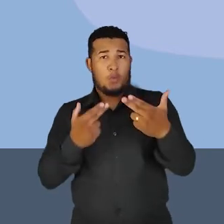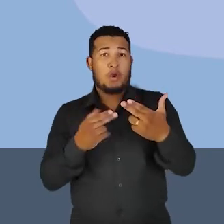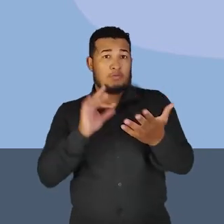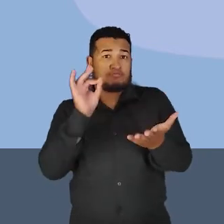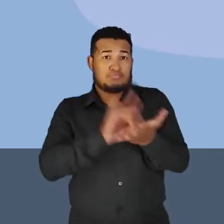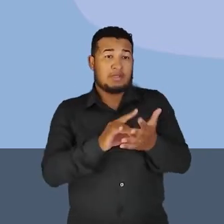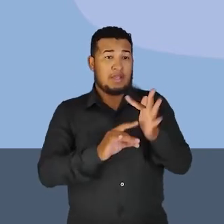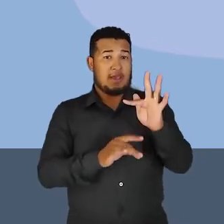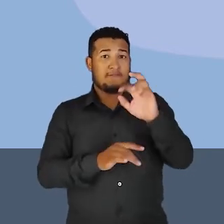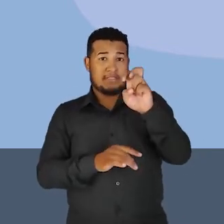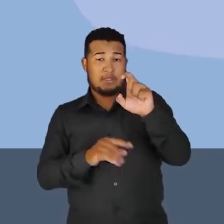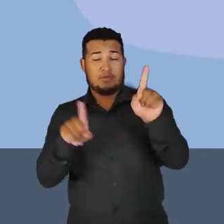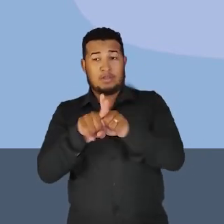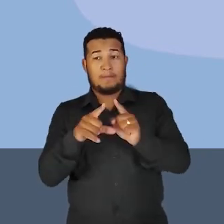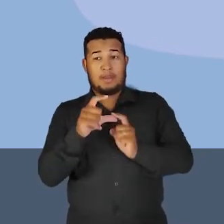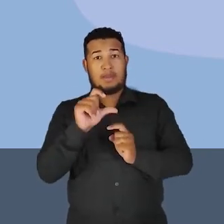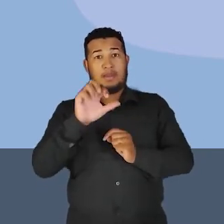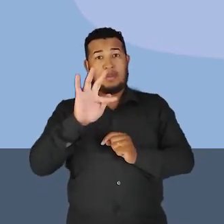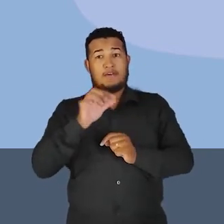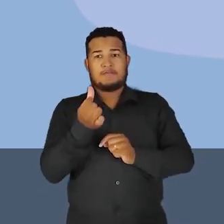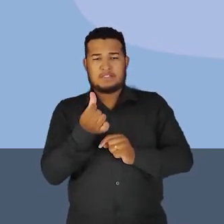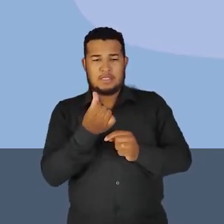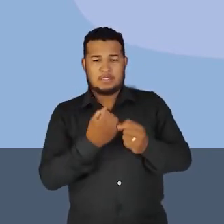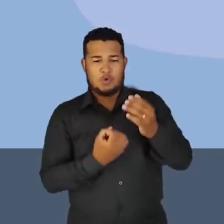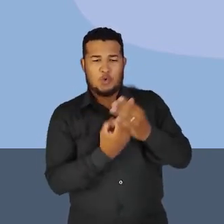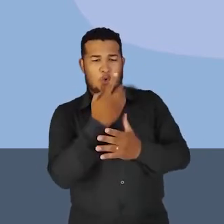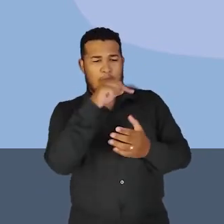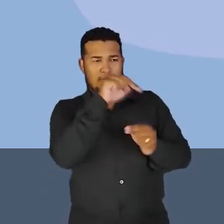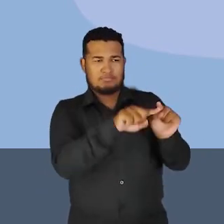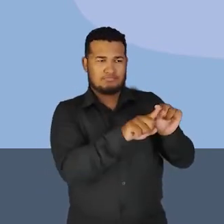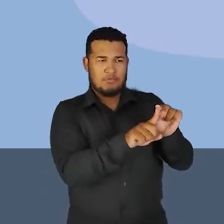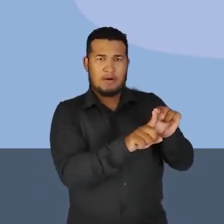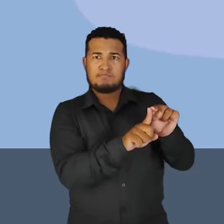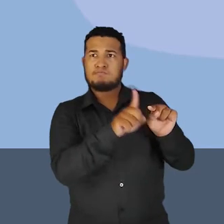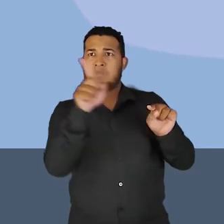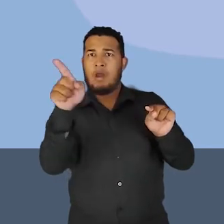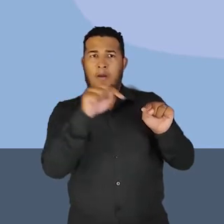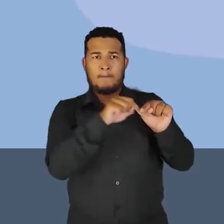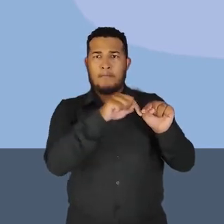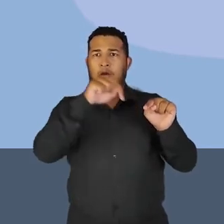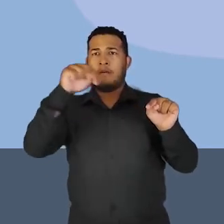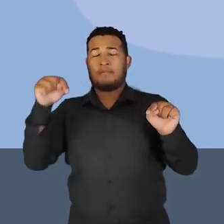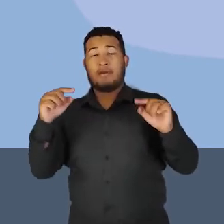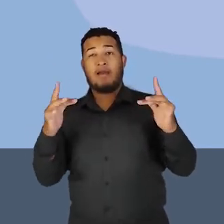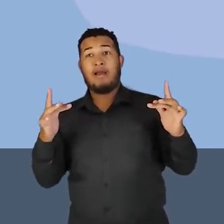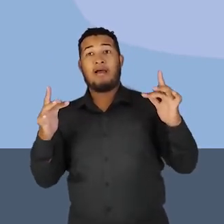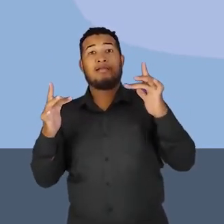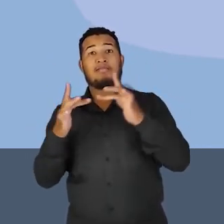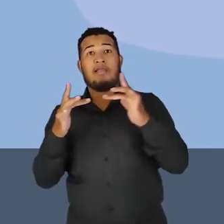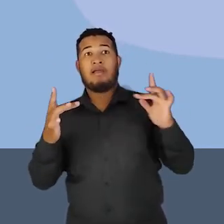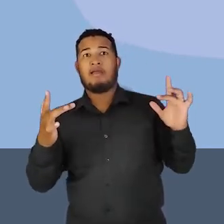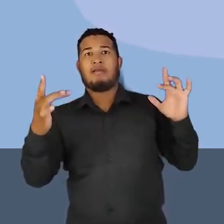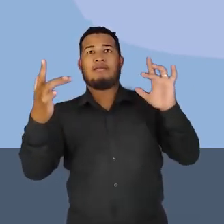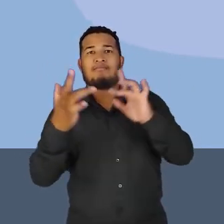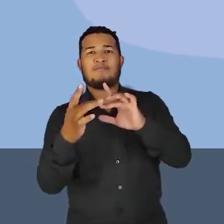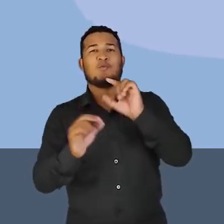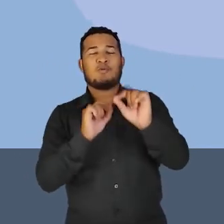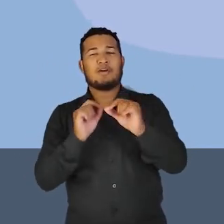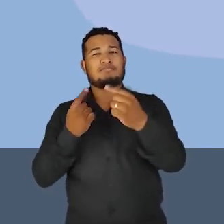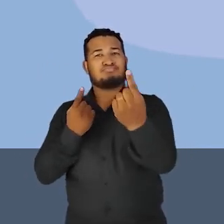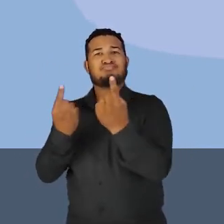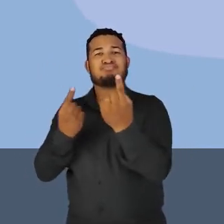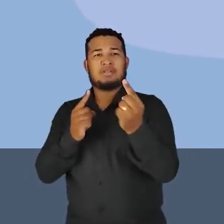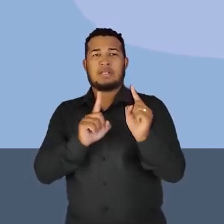que é o F5 e o F6, e vai até a interseção entre as